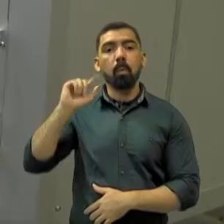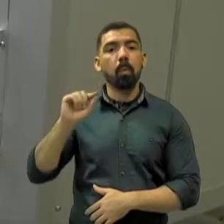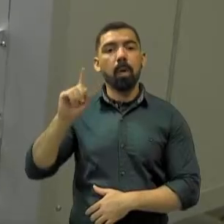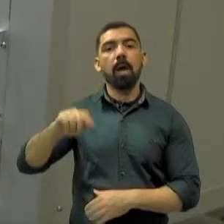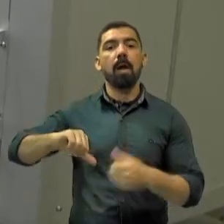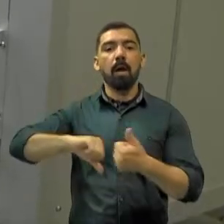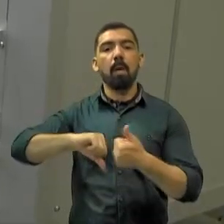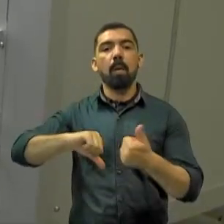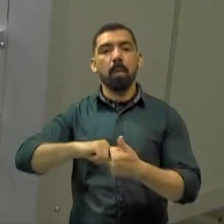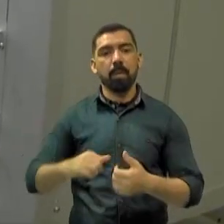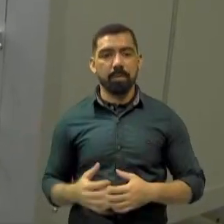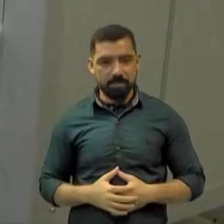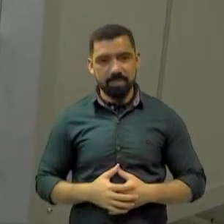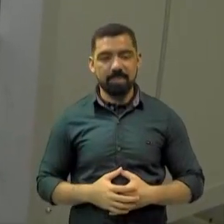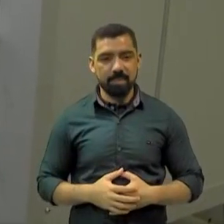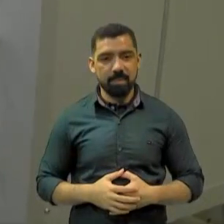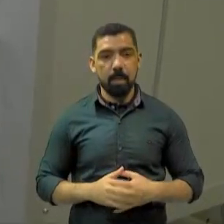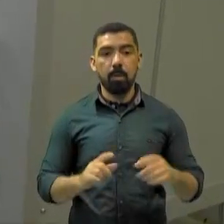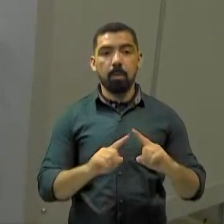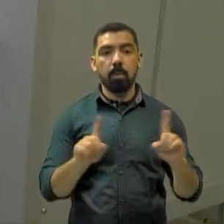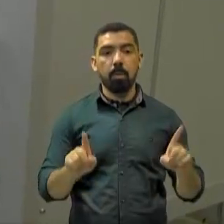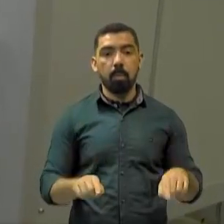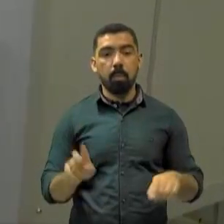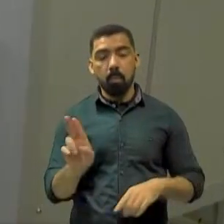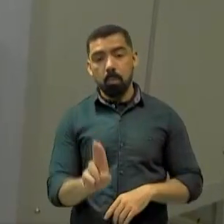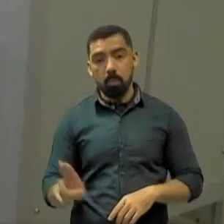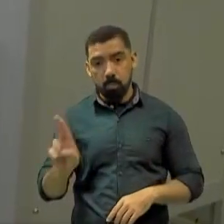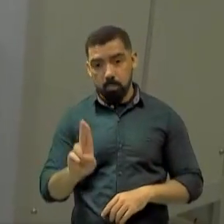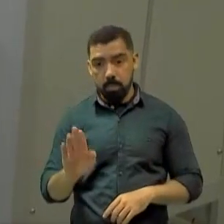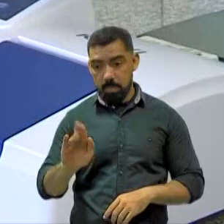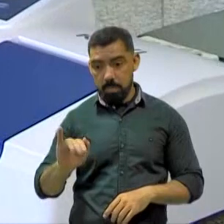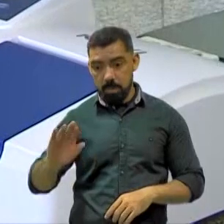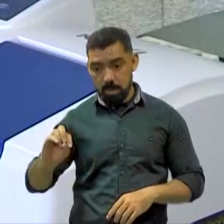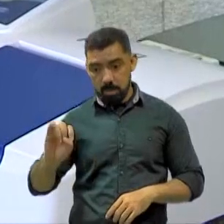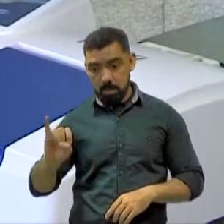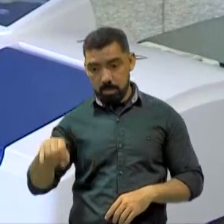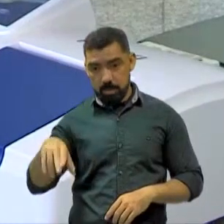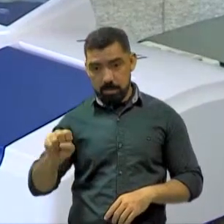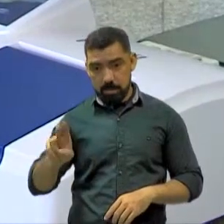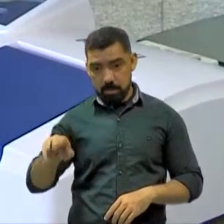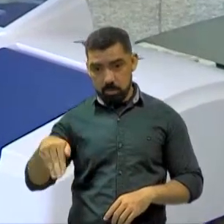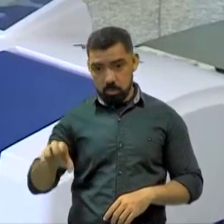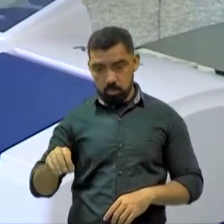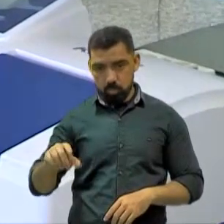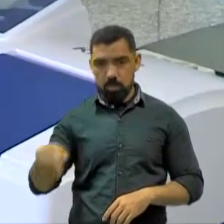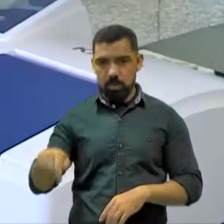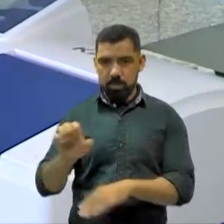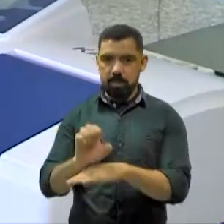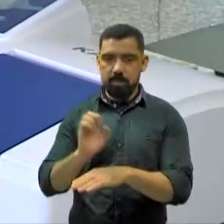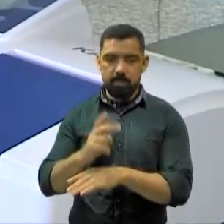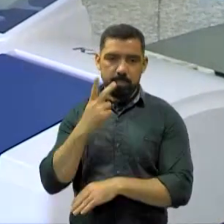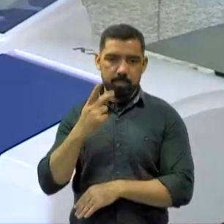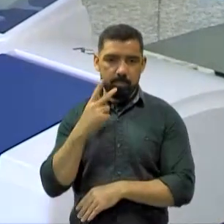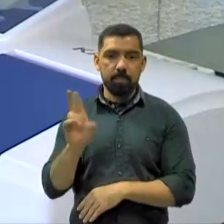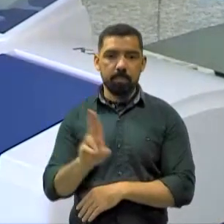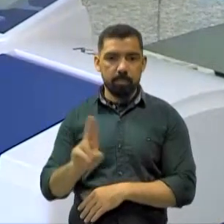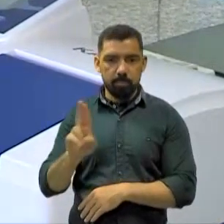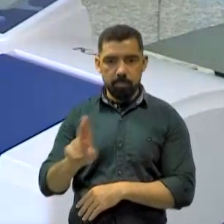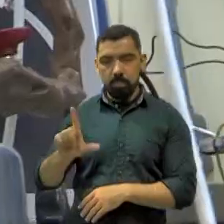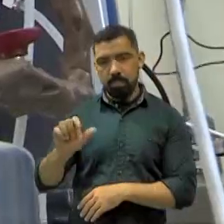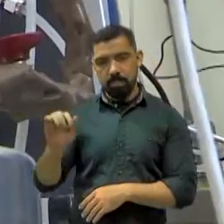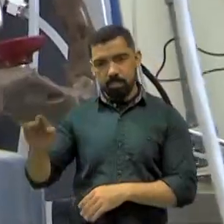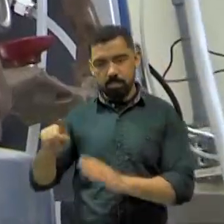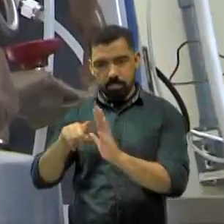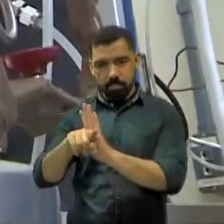qualidade. Um dos projetos que usa bioinsumos no Ceará vem sendo desenvolvido no Laboratório de Pesquisa em Separações